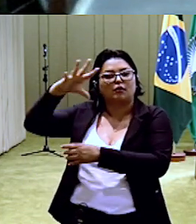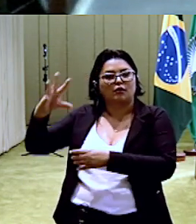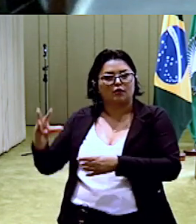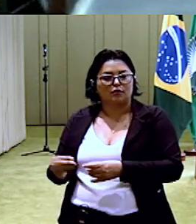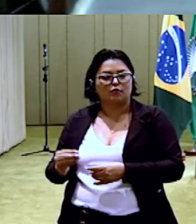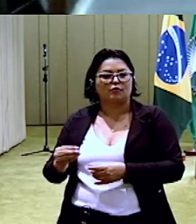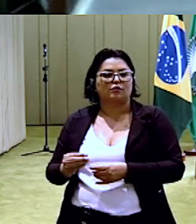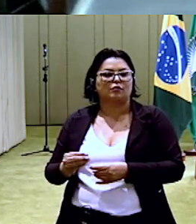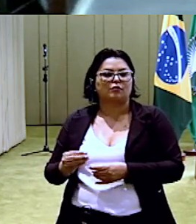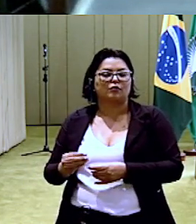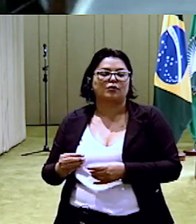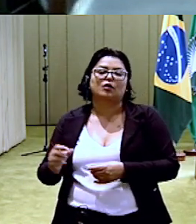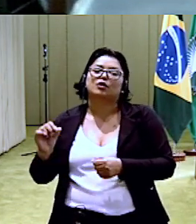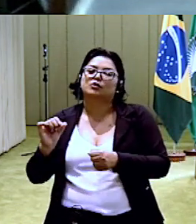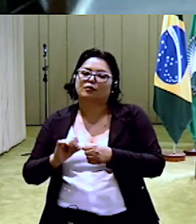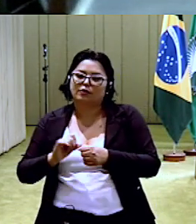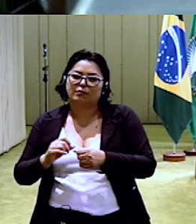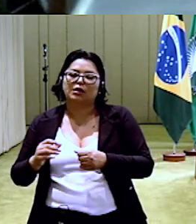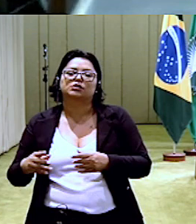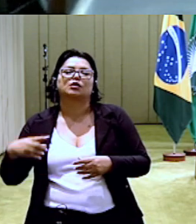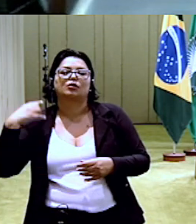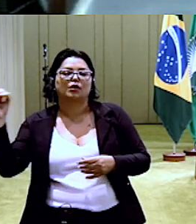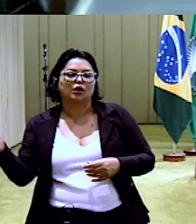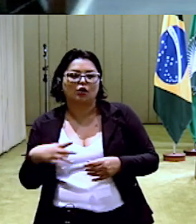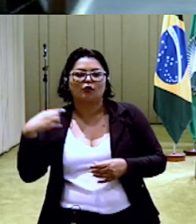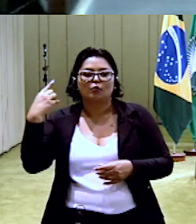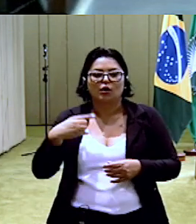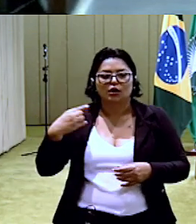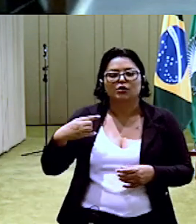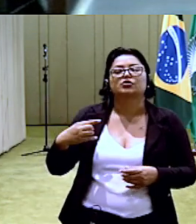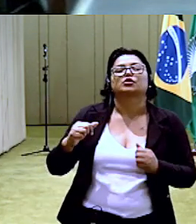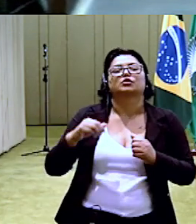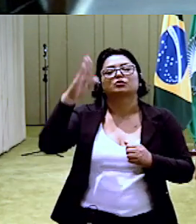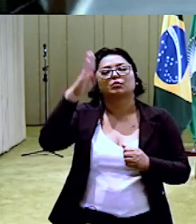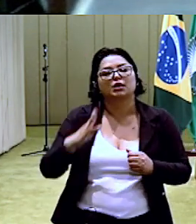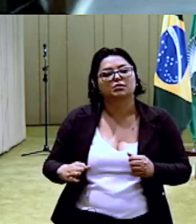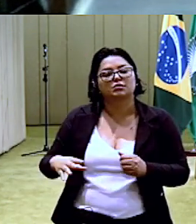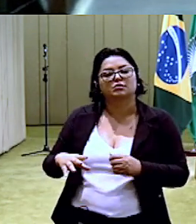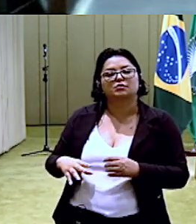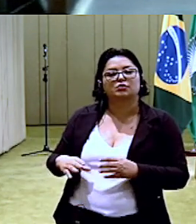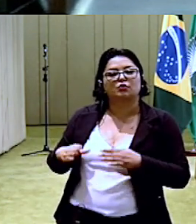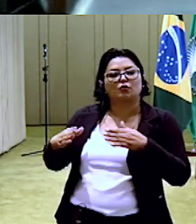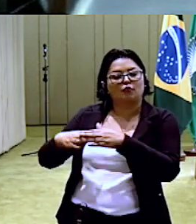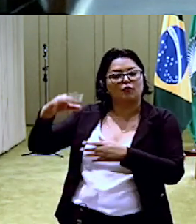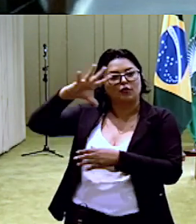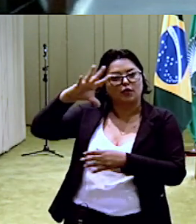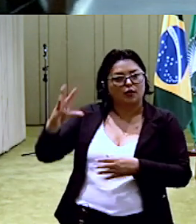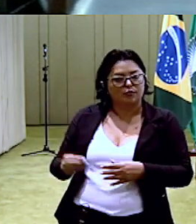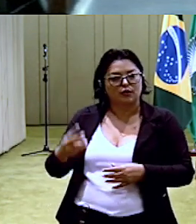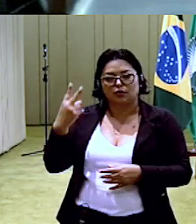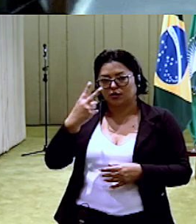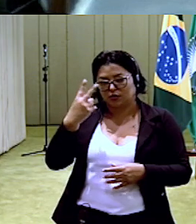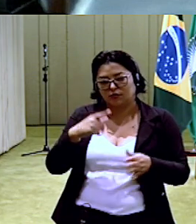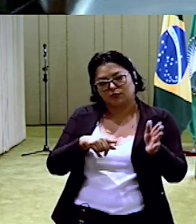isso faz ou fará parte da nova política africana do Brasil. Isso é uma pergunta. A